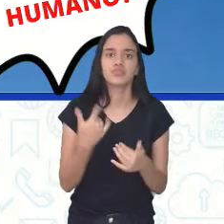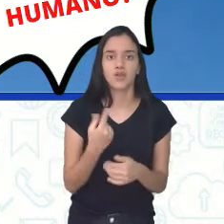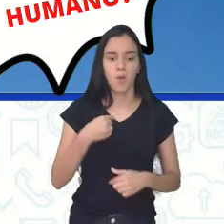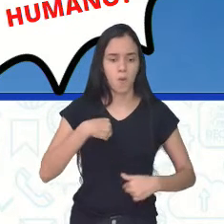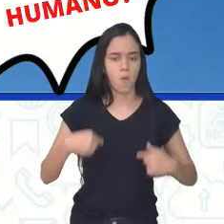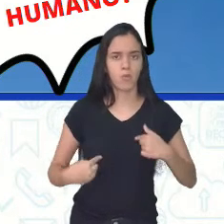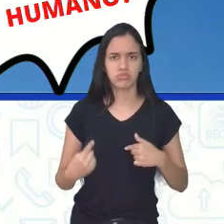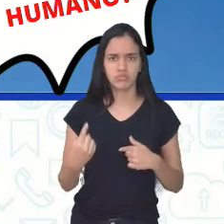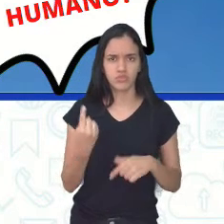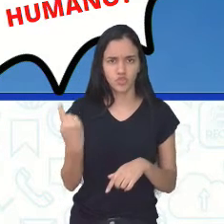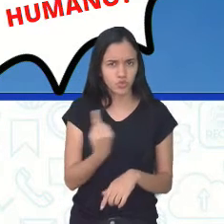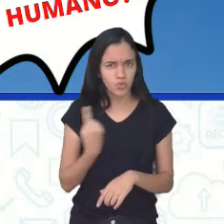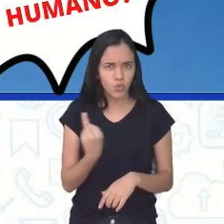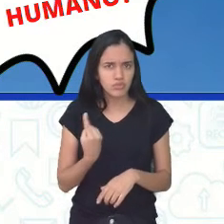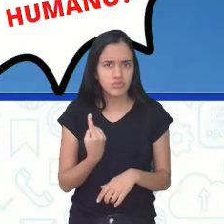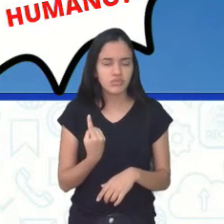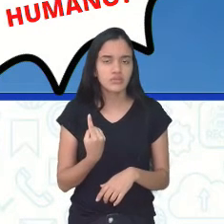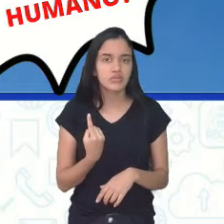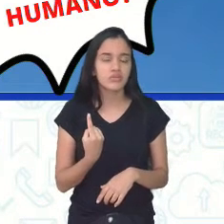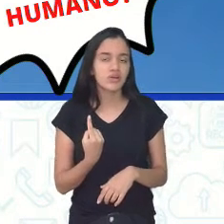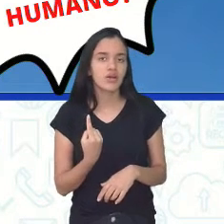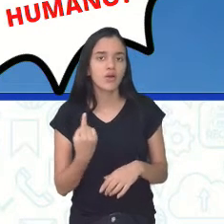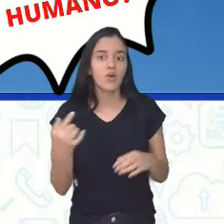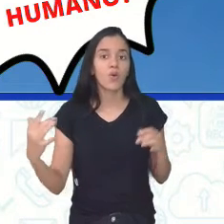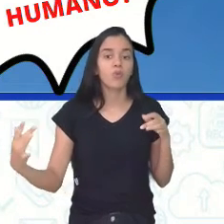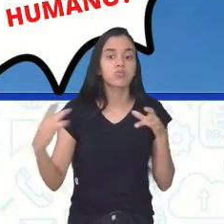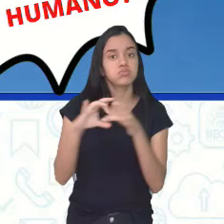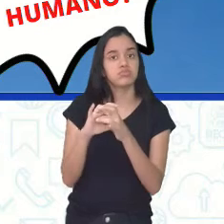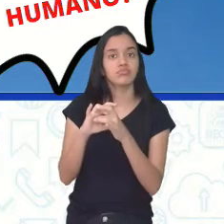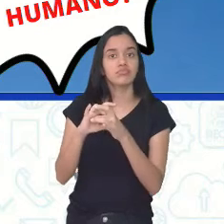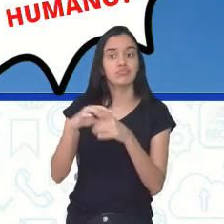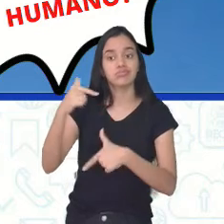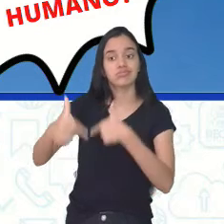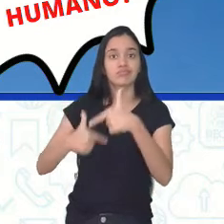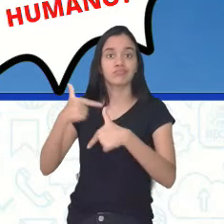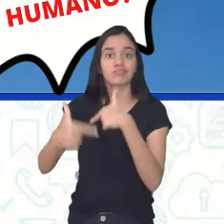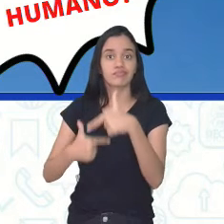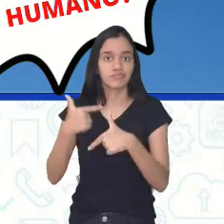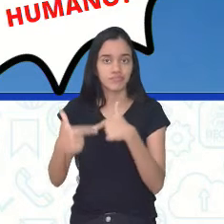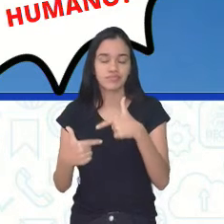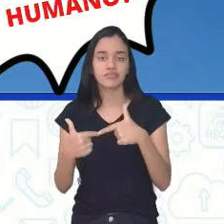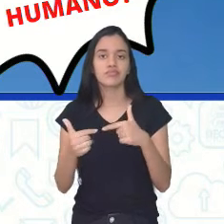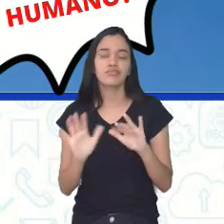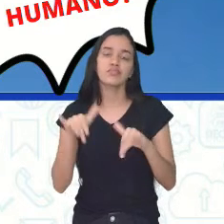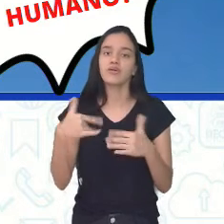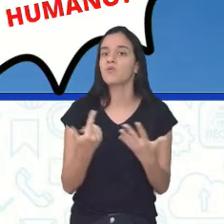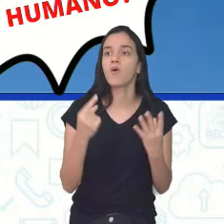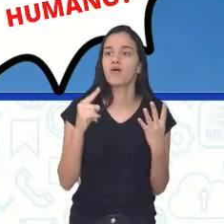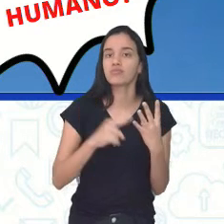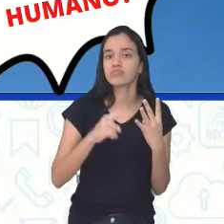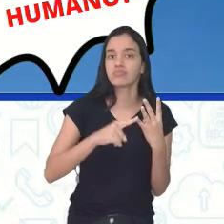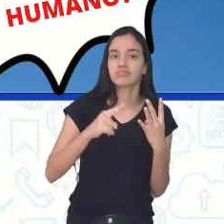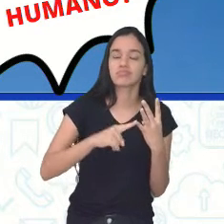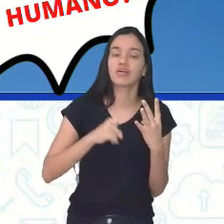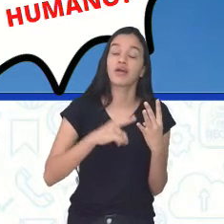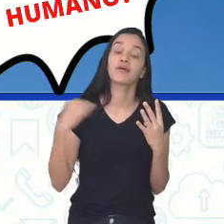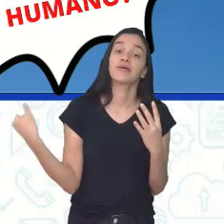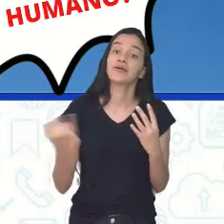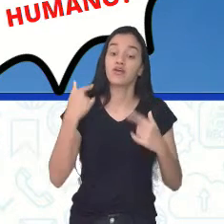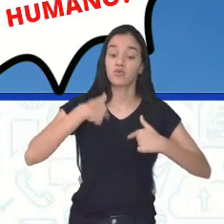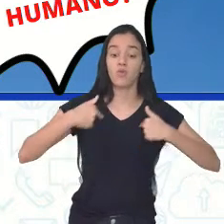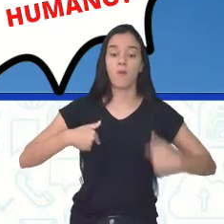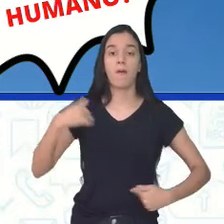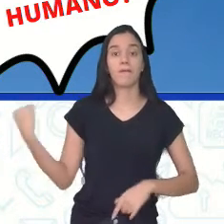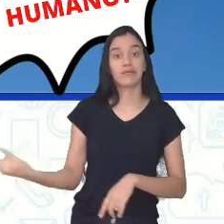sozinho ou ele divide com outro órgão sua função? E, por fim, quais os órgãos mais importantes do corpo